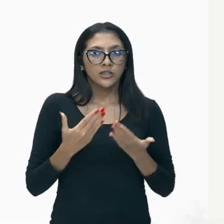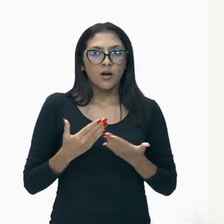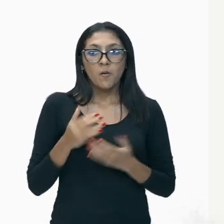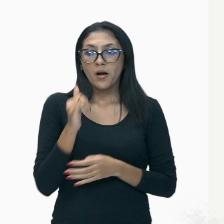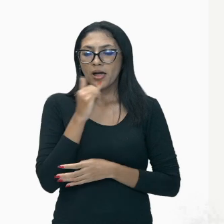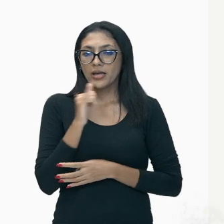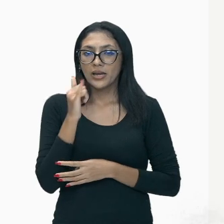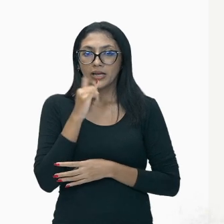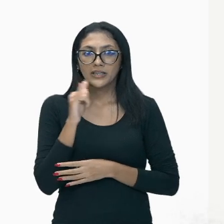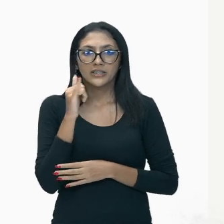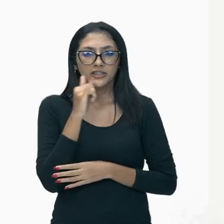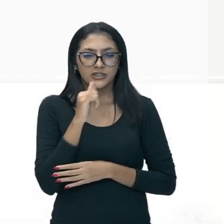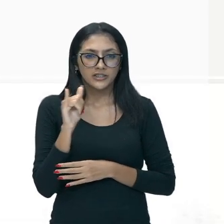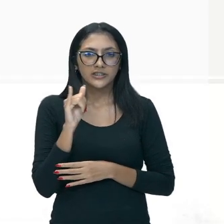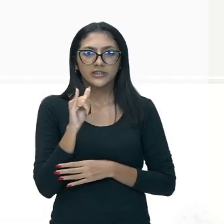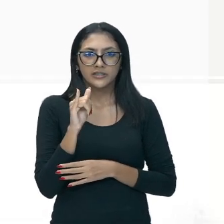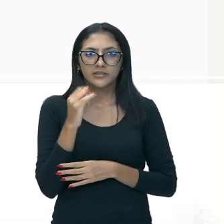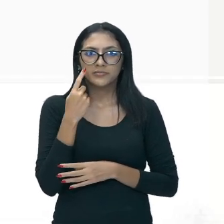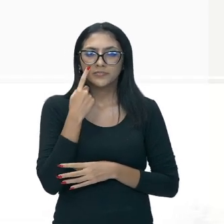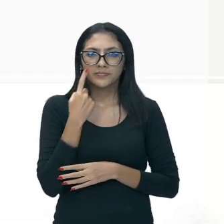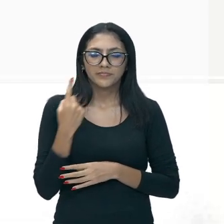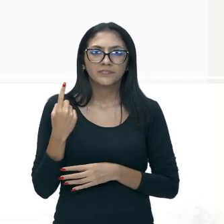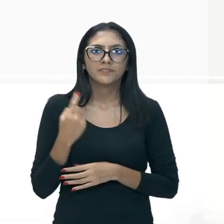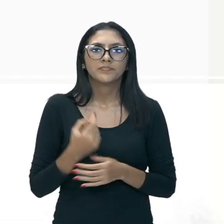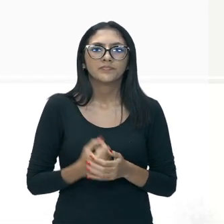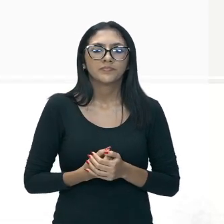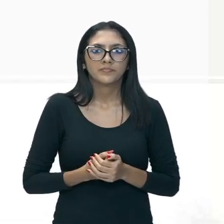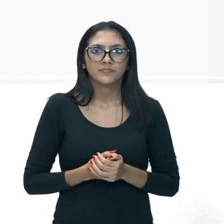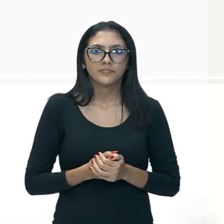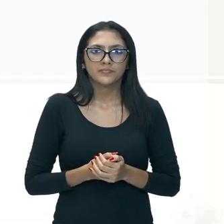energia elétrica, olha só o que eu estou pedindo aqui,